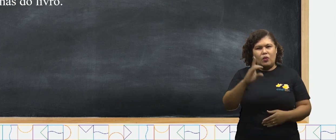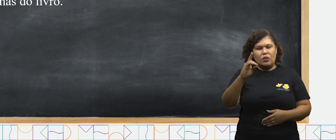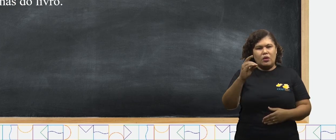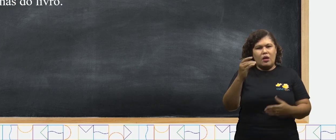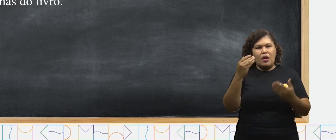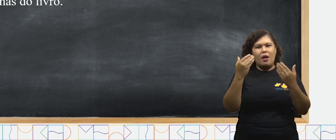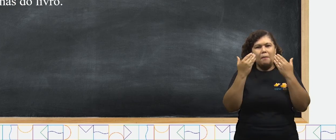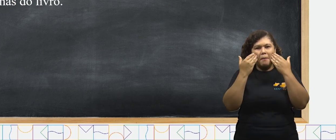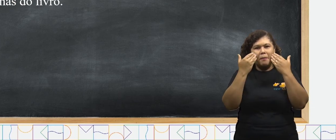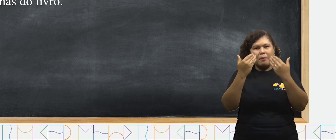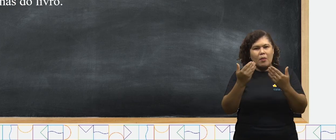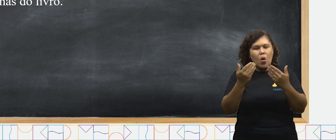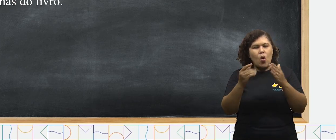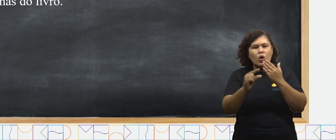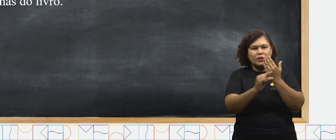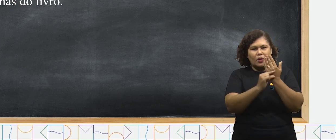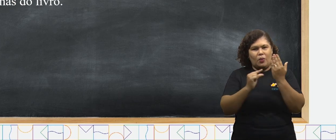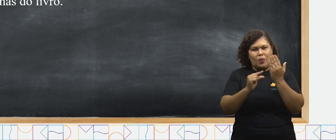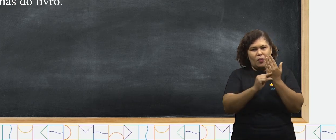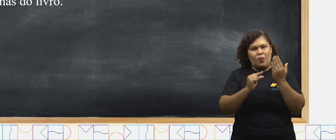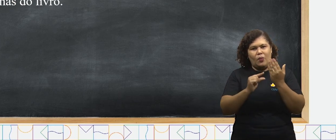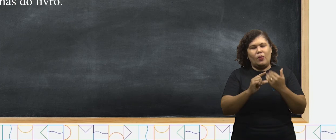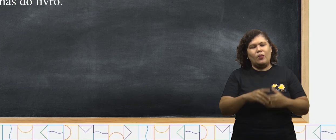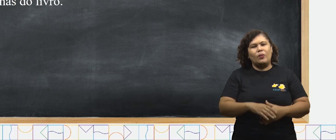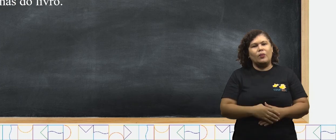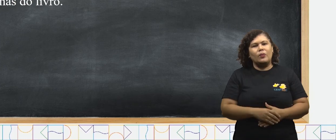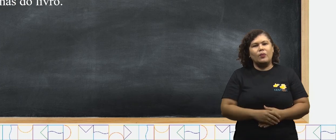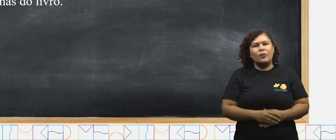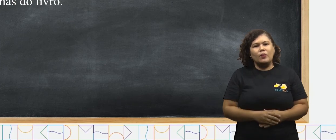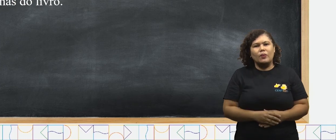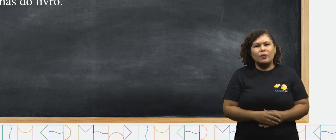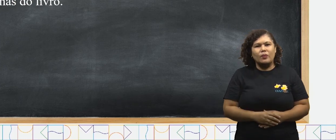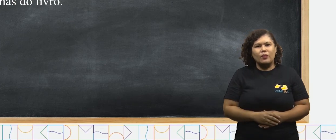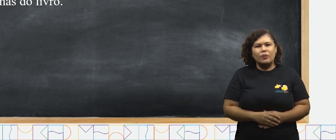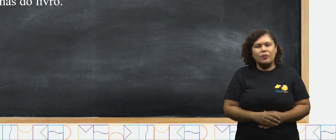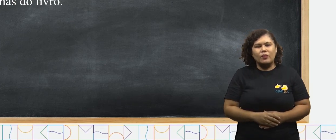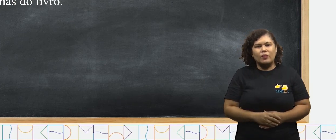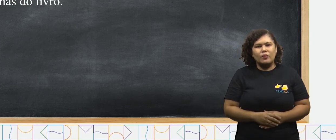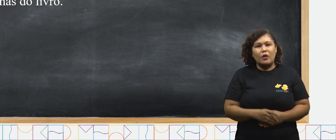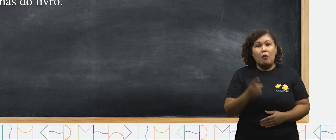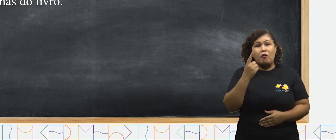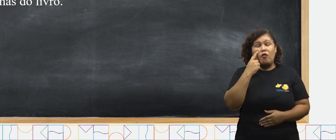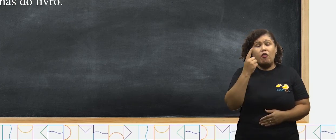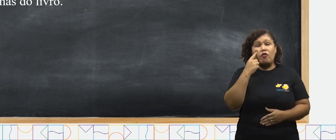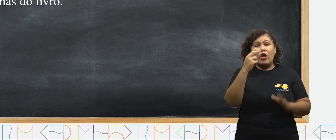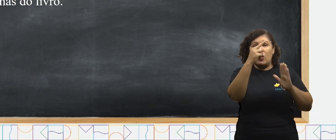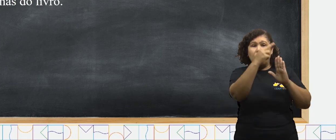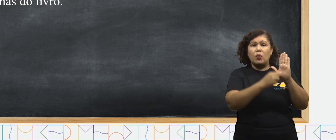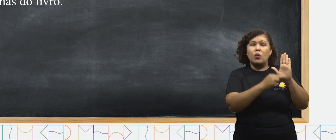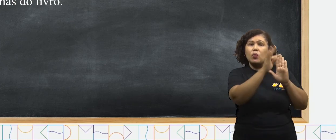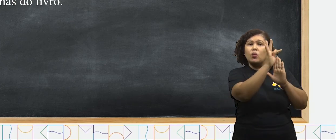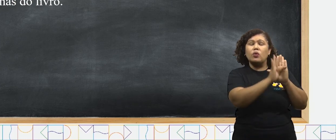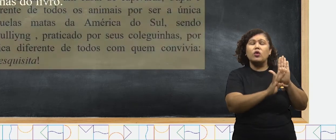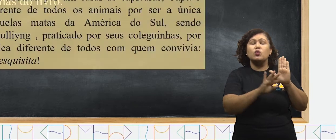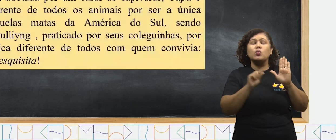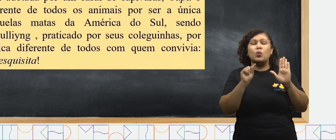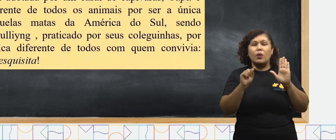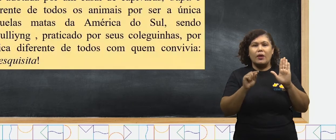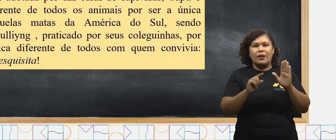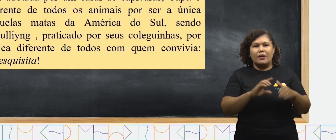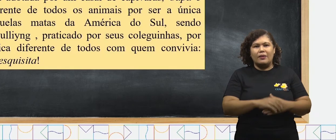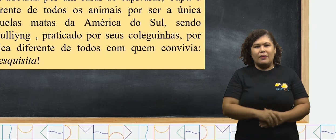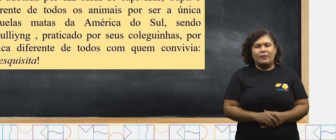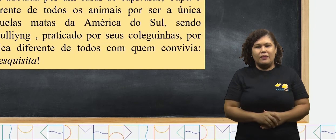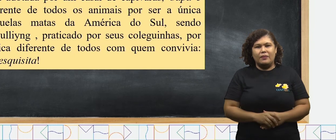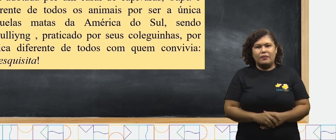está tratando sobre exposição do autor. Vamos verificar lá no texto novamente?